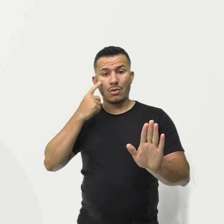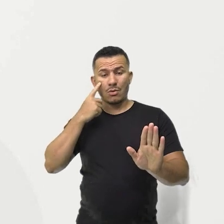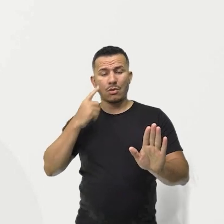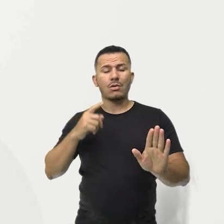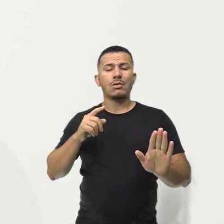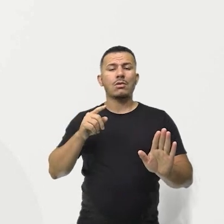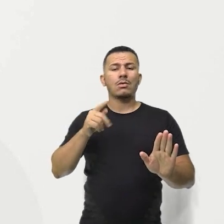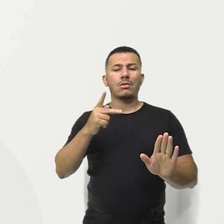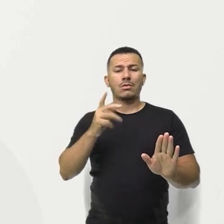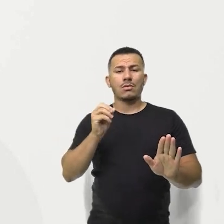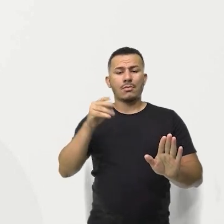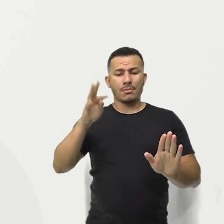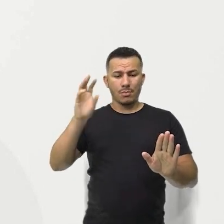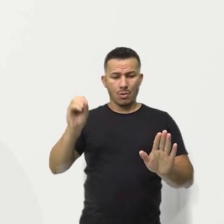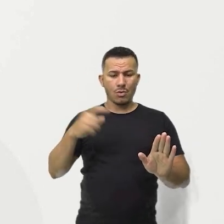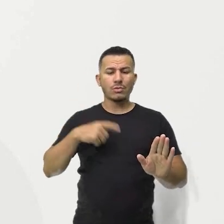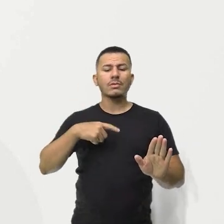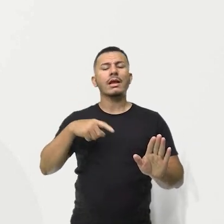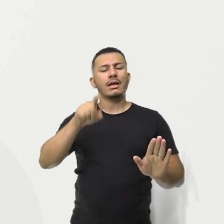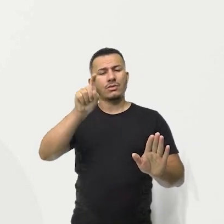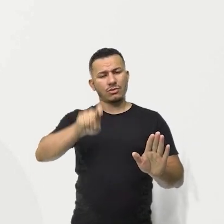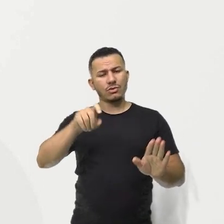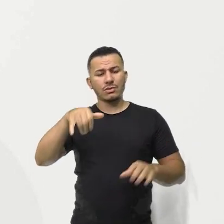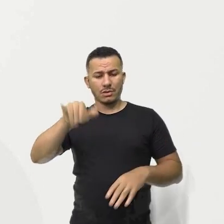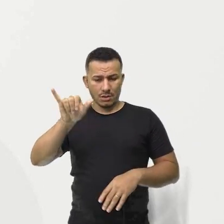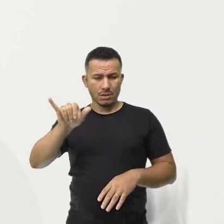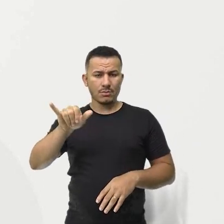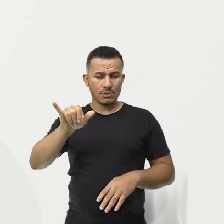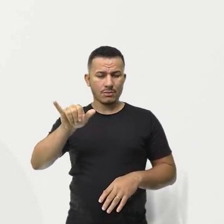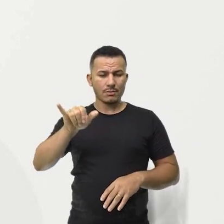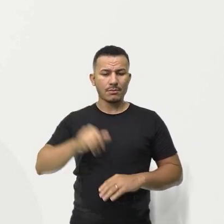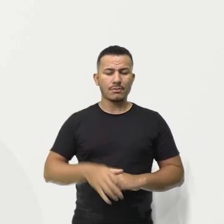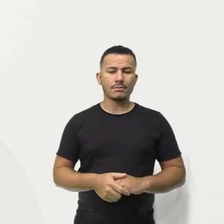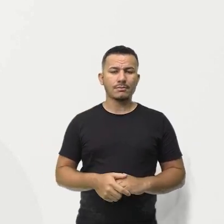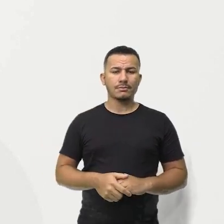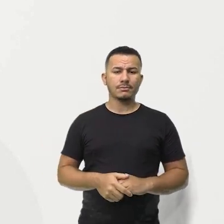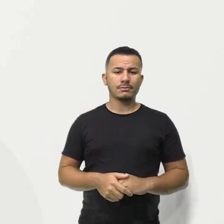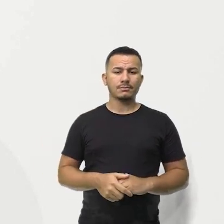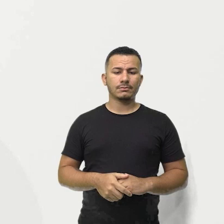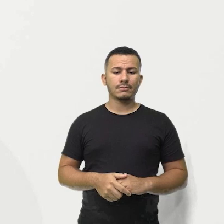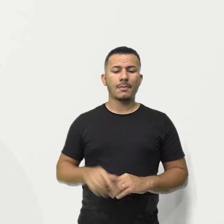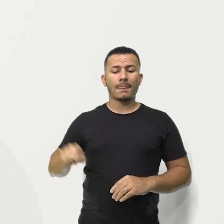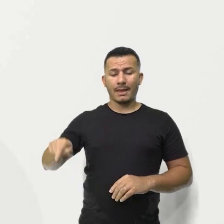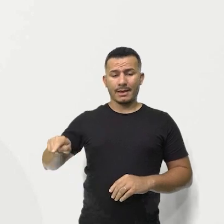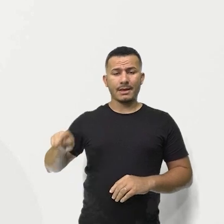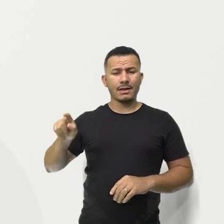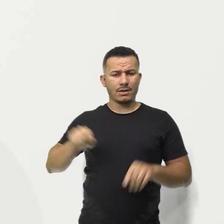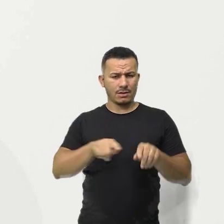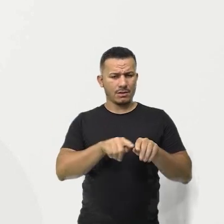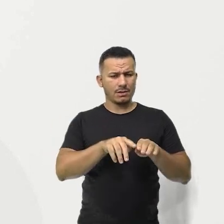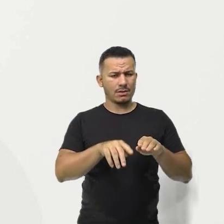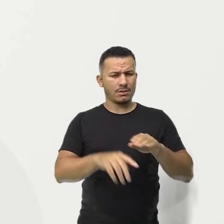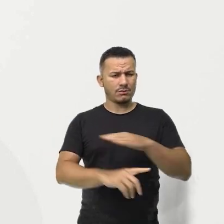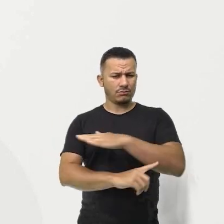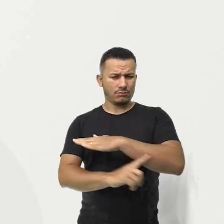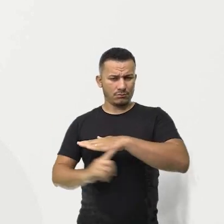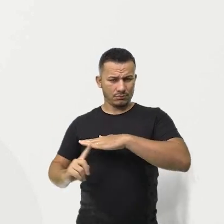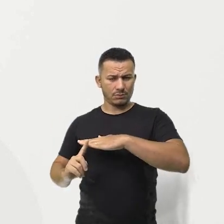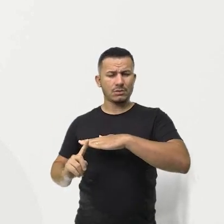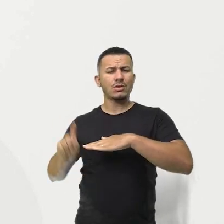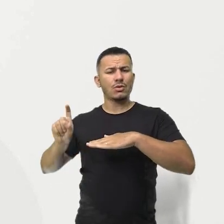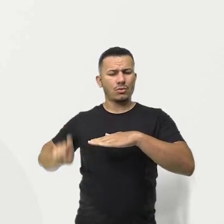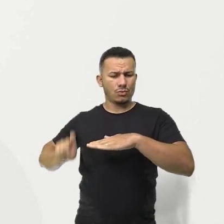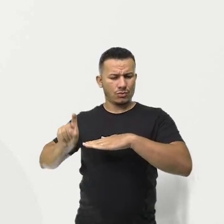lembrando que um ponto, vai lembrar que um ponto tem x e y, né? Então, olha só, no x